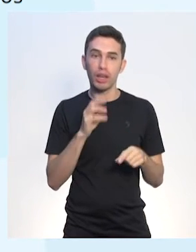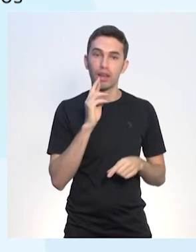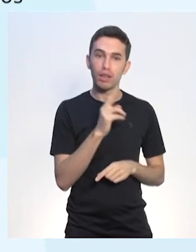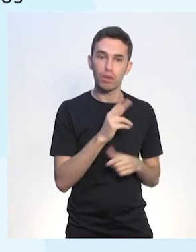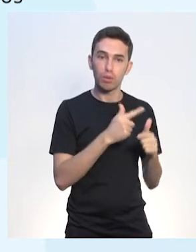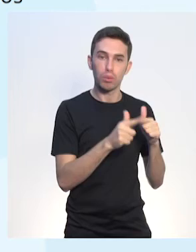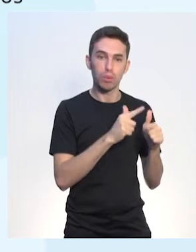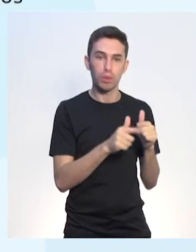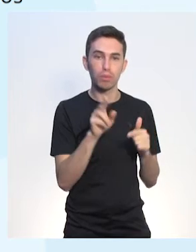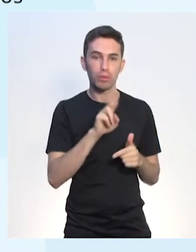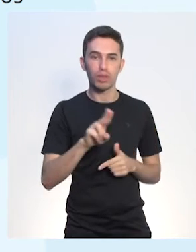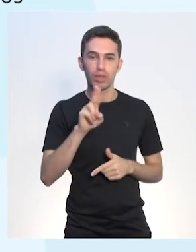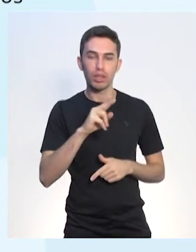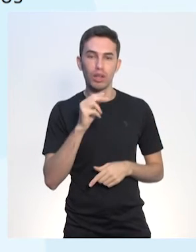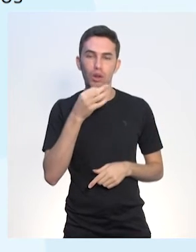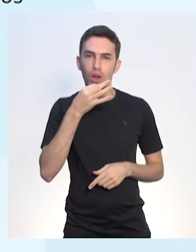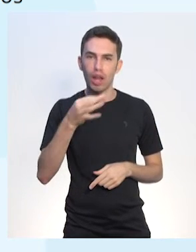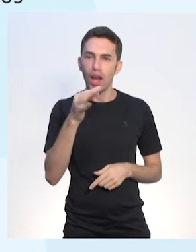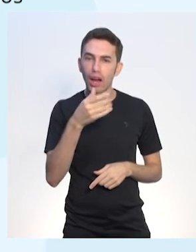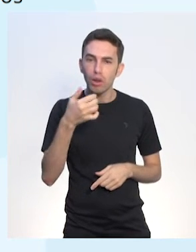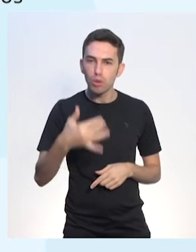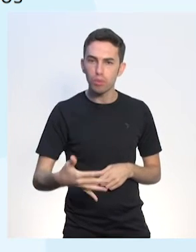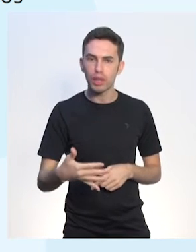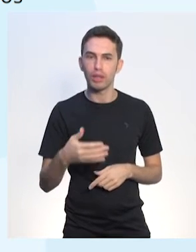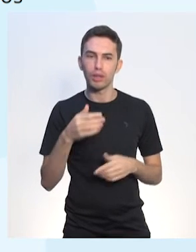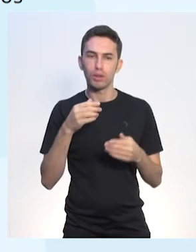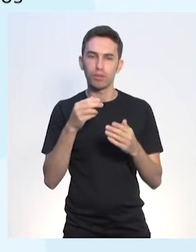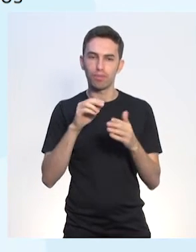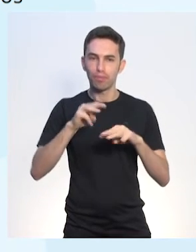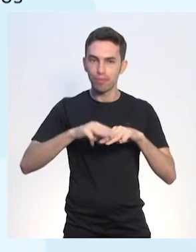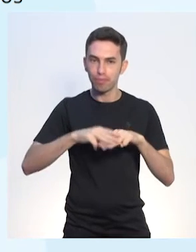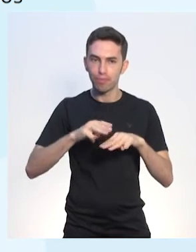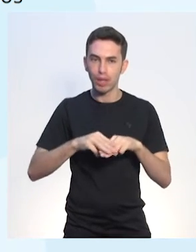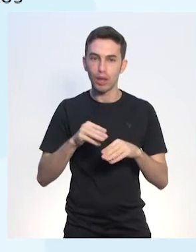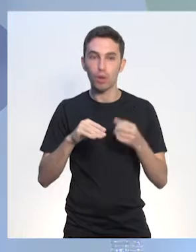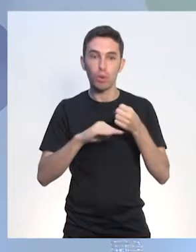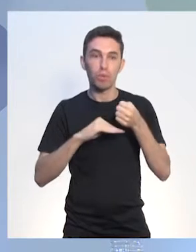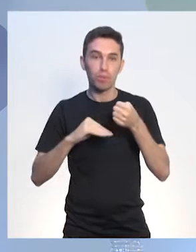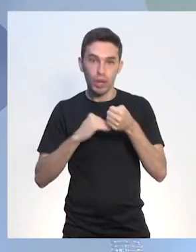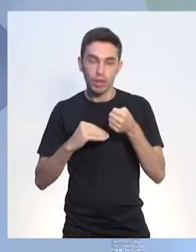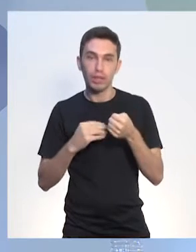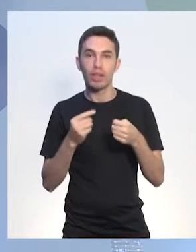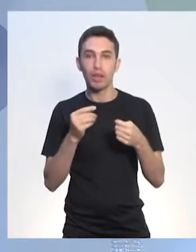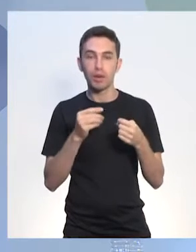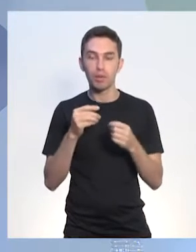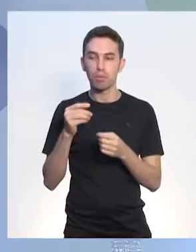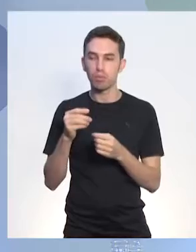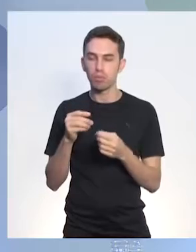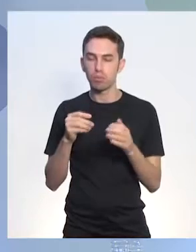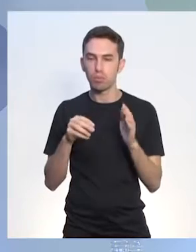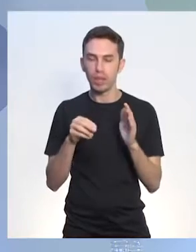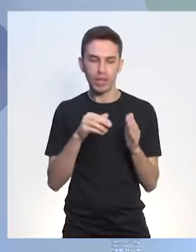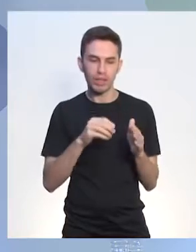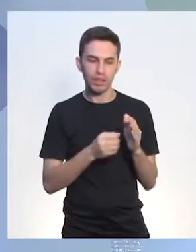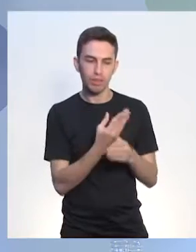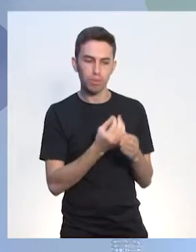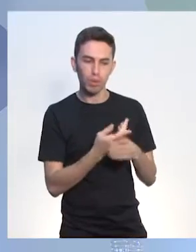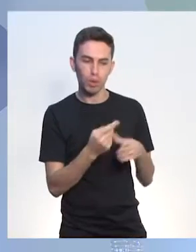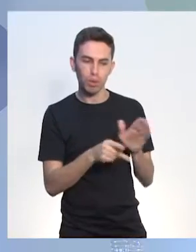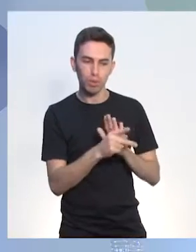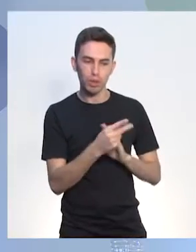matemáticos com base nas propriedades dos triângulos. Lembrando que essa aula é referente às